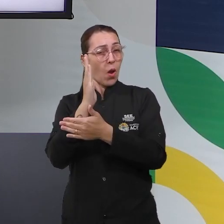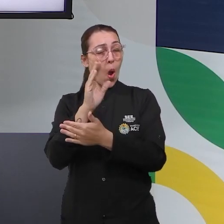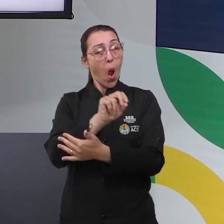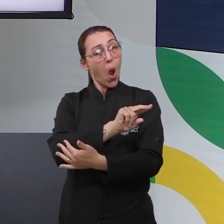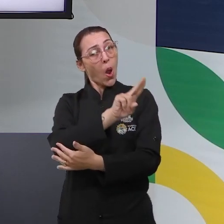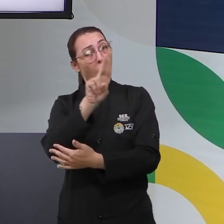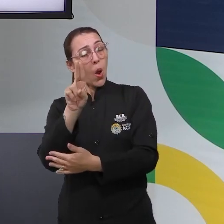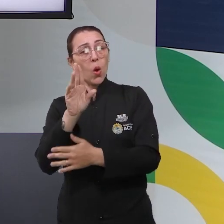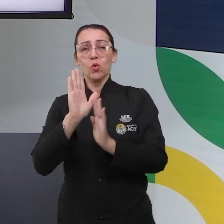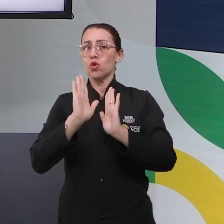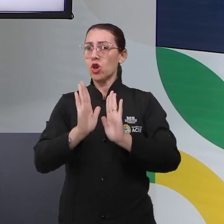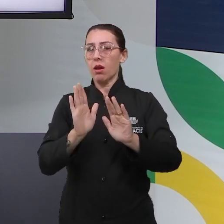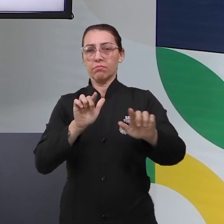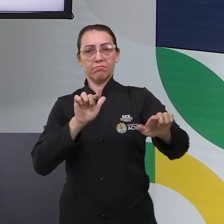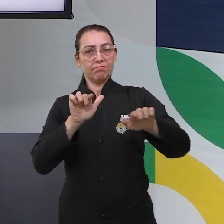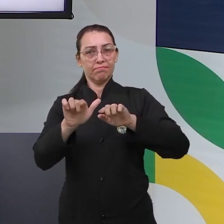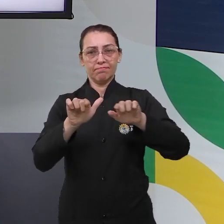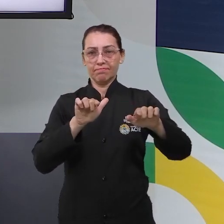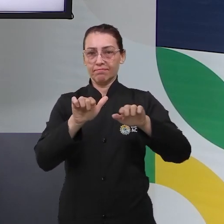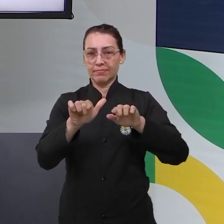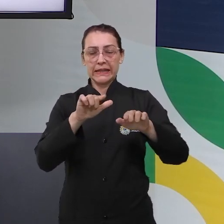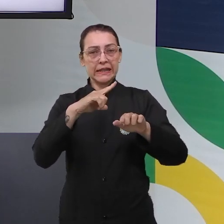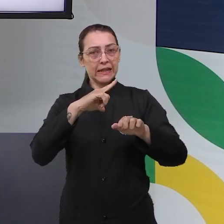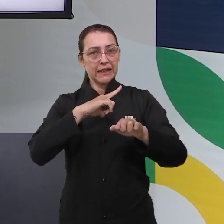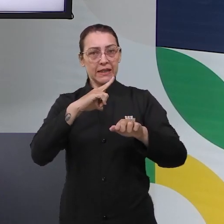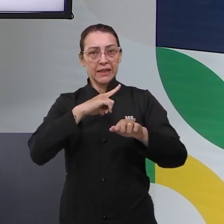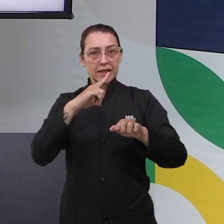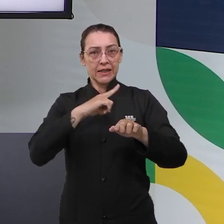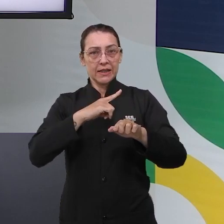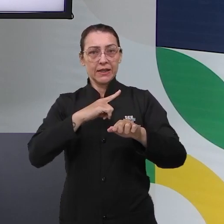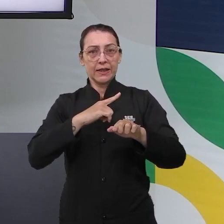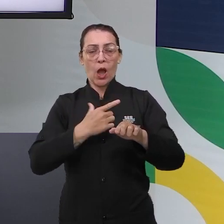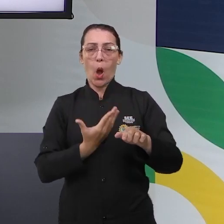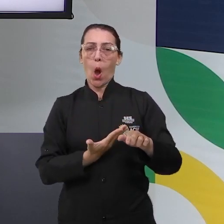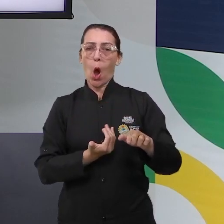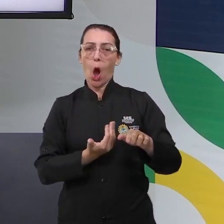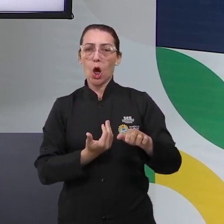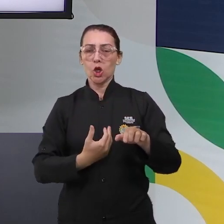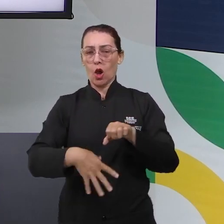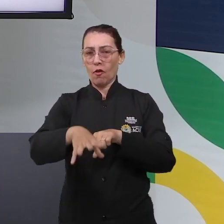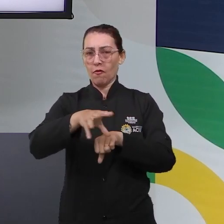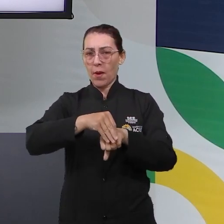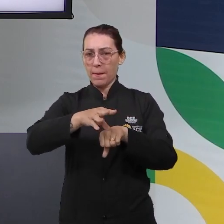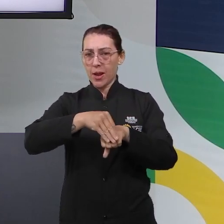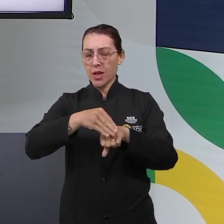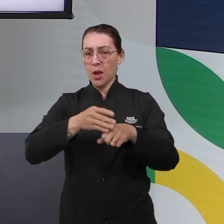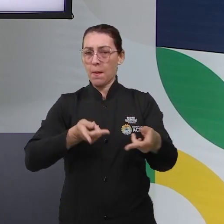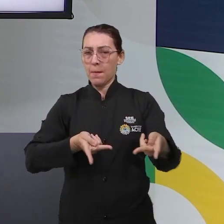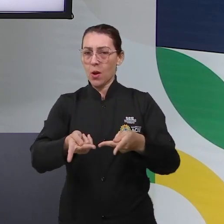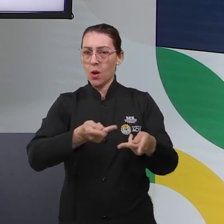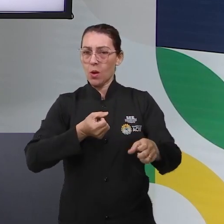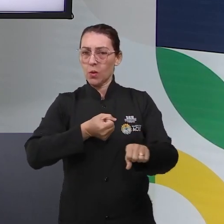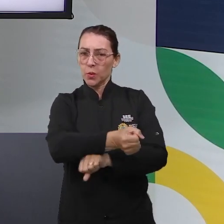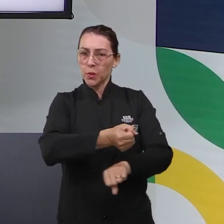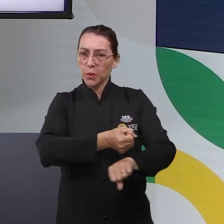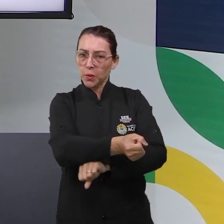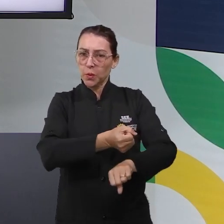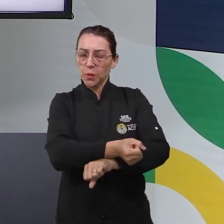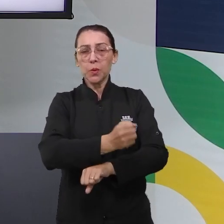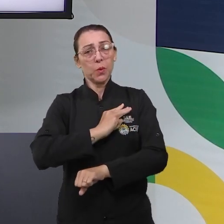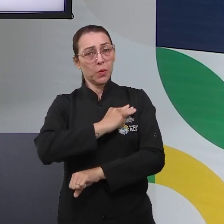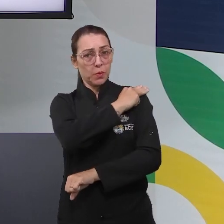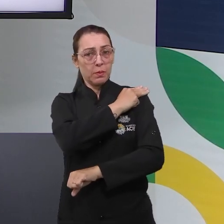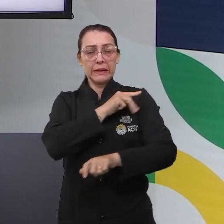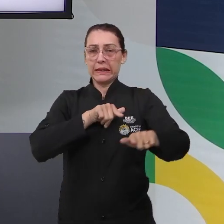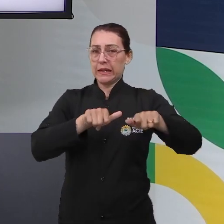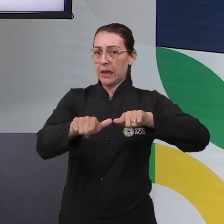de vocês já ingressaram. Tem aí o Jovem Aprendiz, que é um programa aí que coloca vários estudantes do ensino